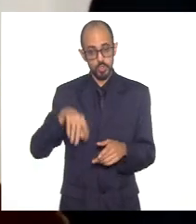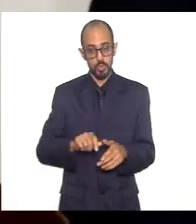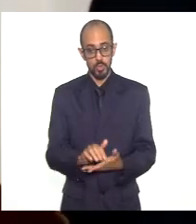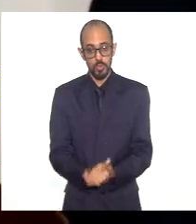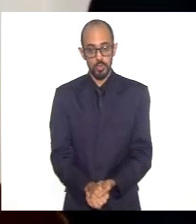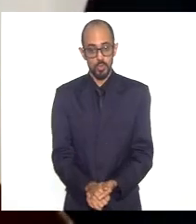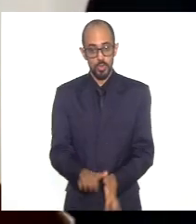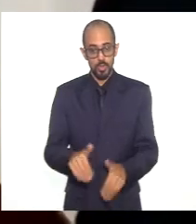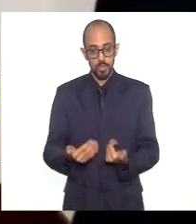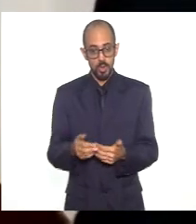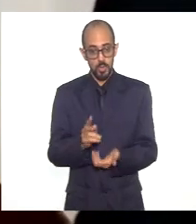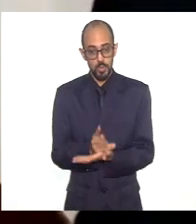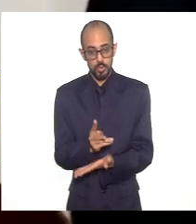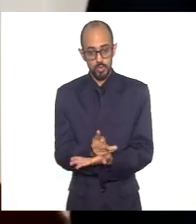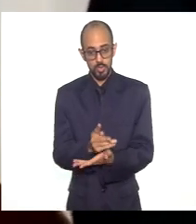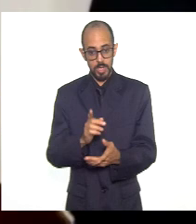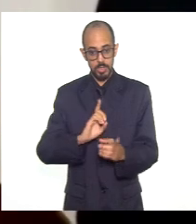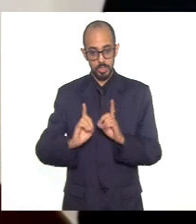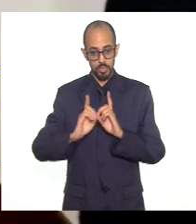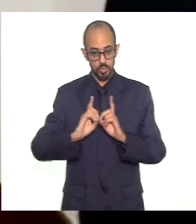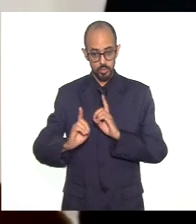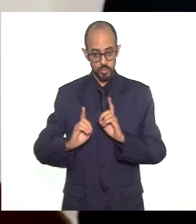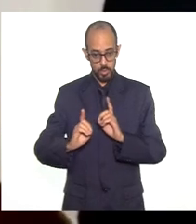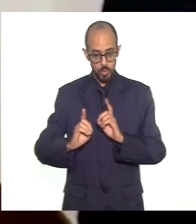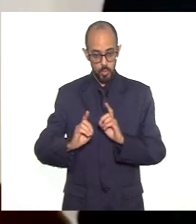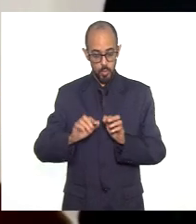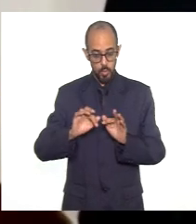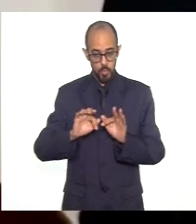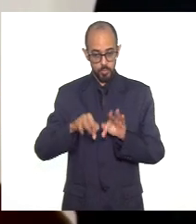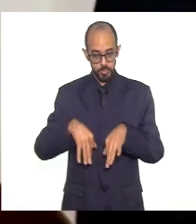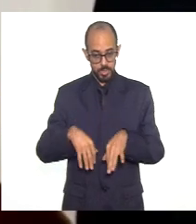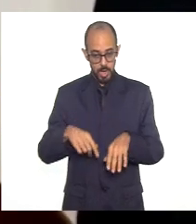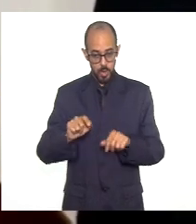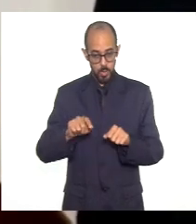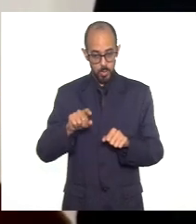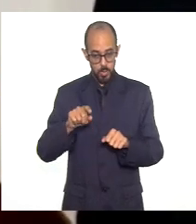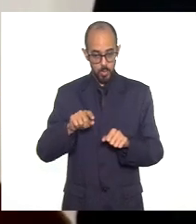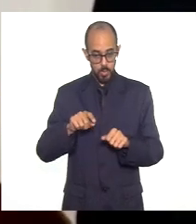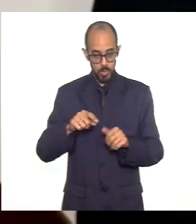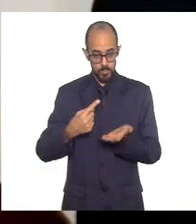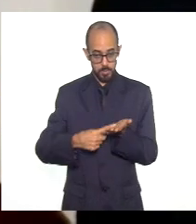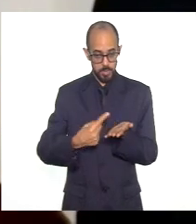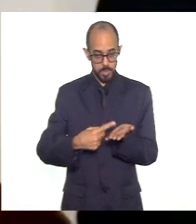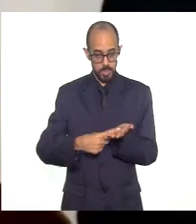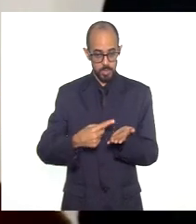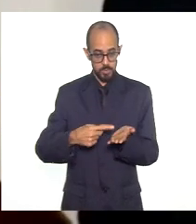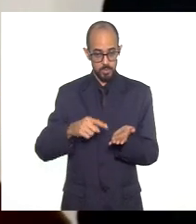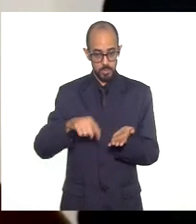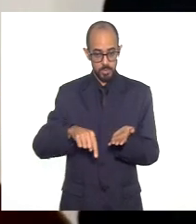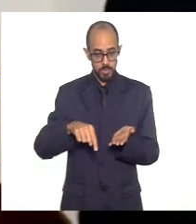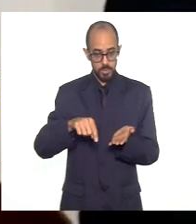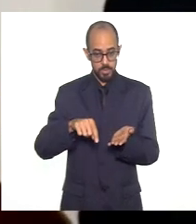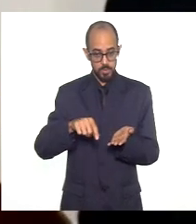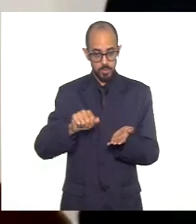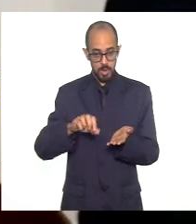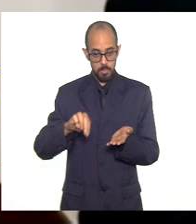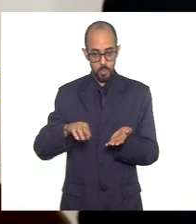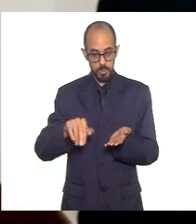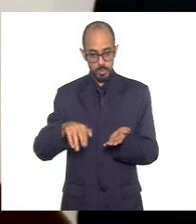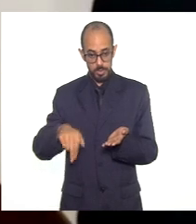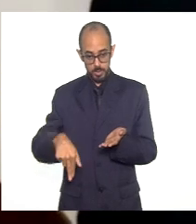em continuidade da discussão. O último orador inscrito é o deputado Rodrigo